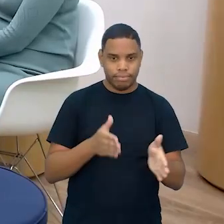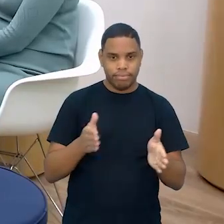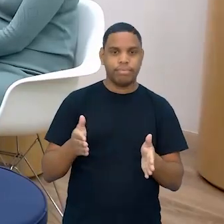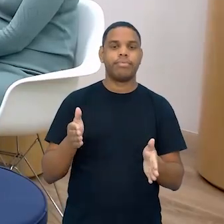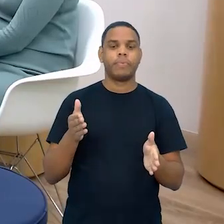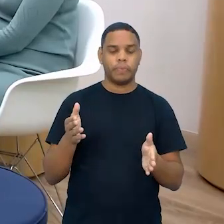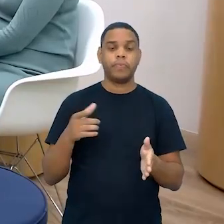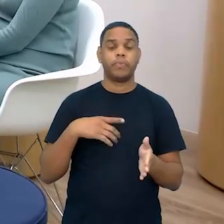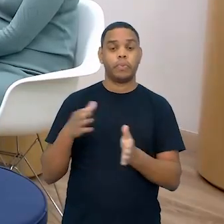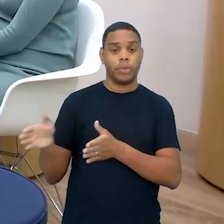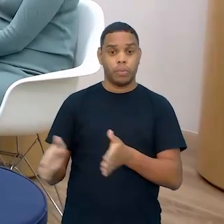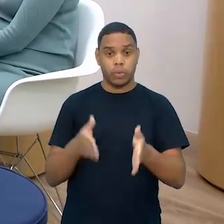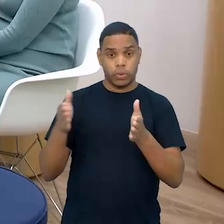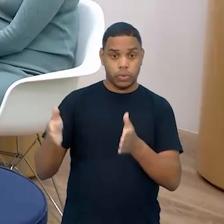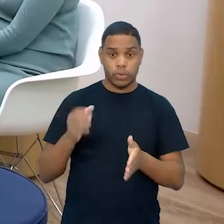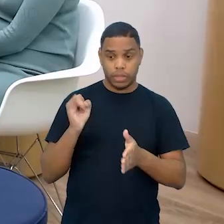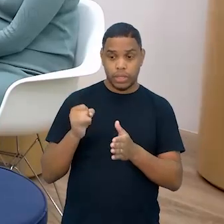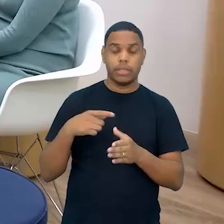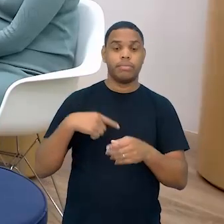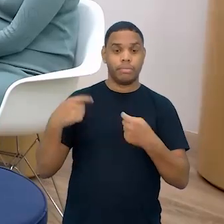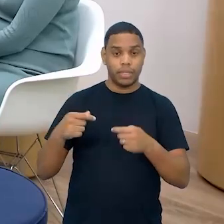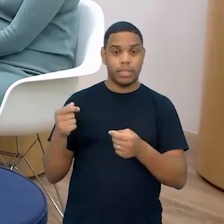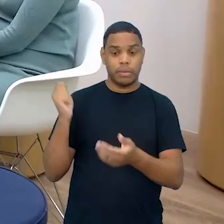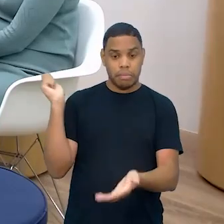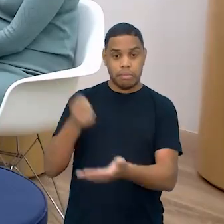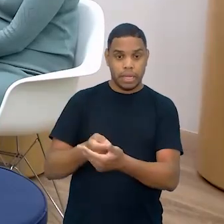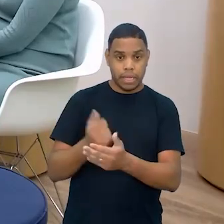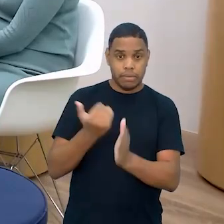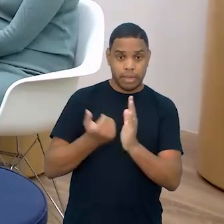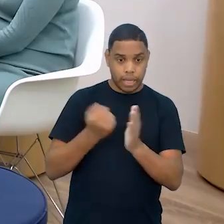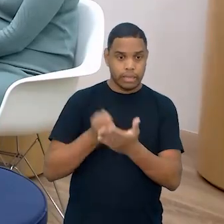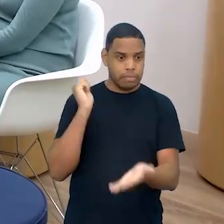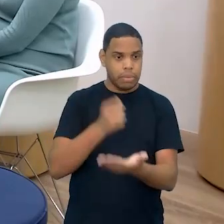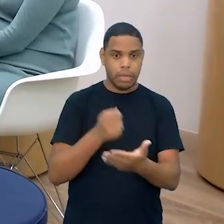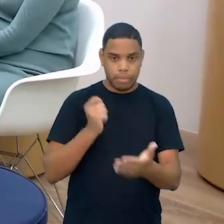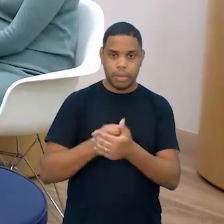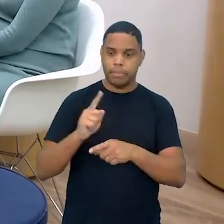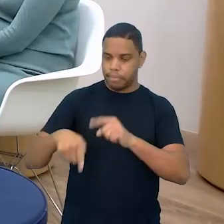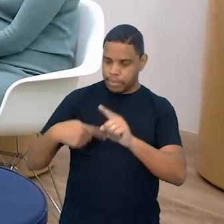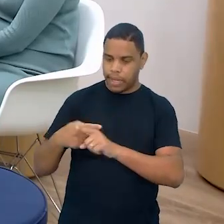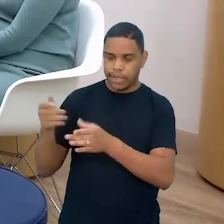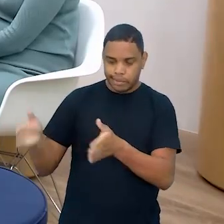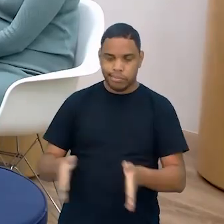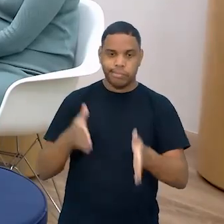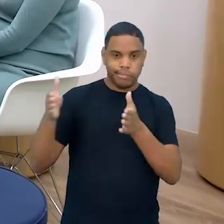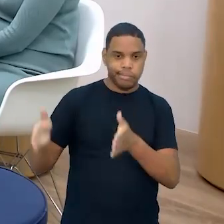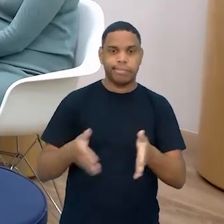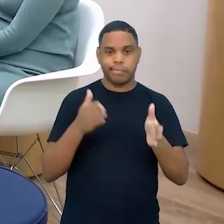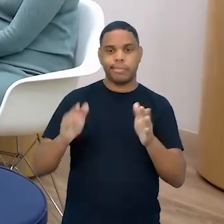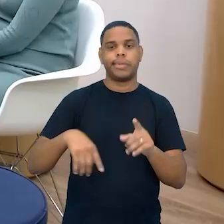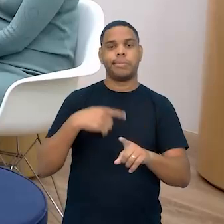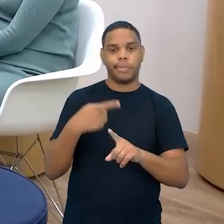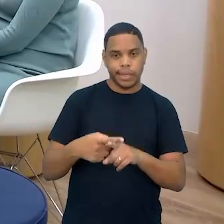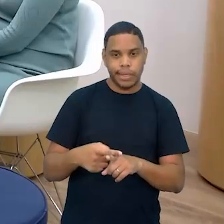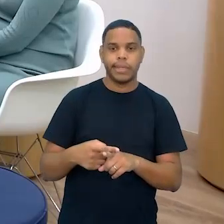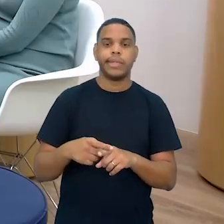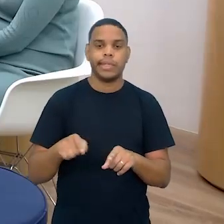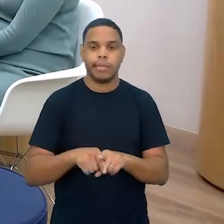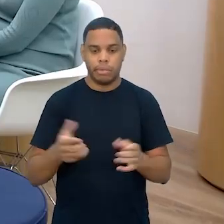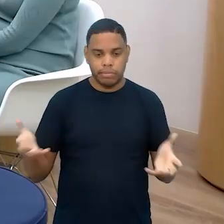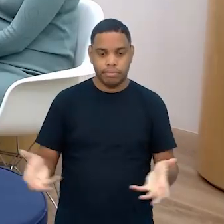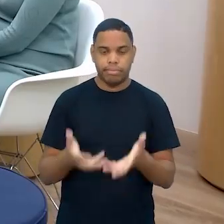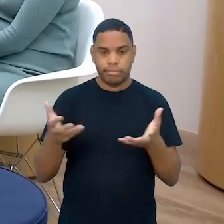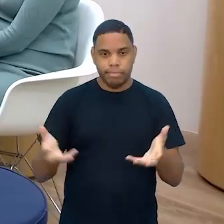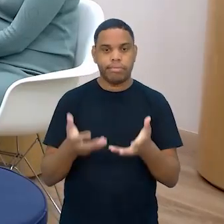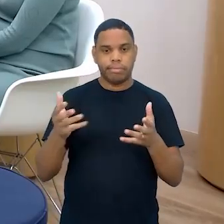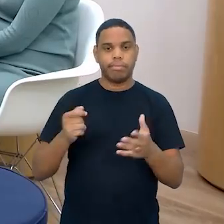puxa a outra, né? Quanto mais eu demando consumir, mais eu demando produção, e quanto mais eu produzo, mais eu demando mais se estimula a